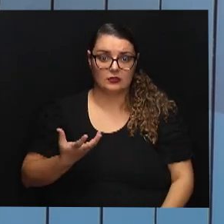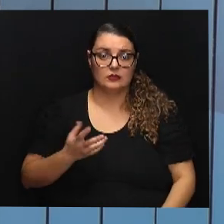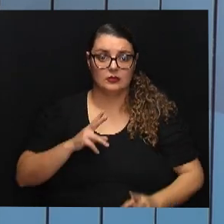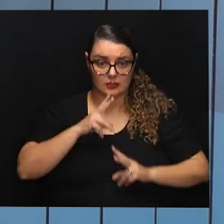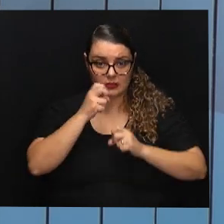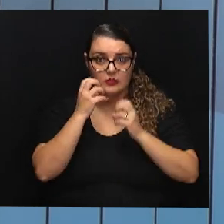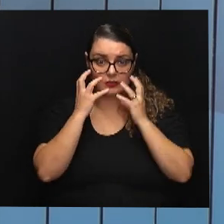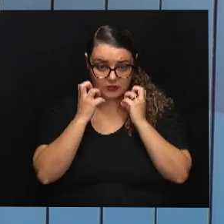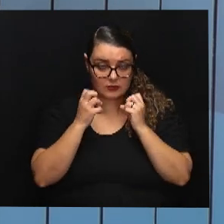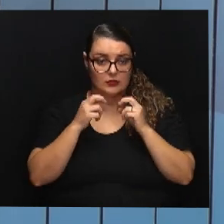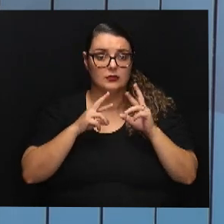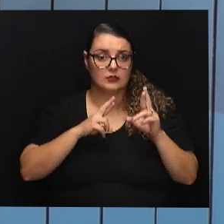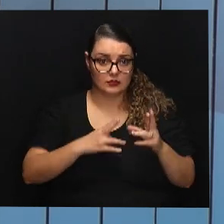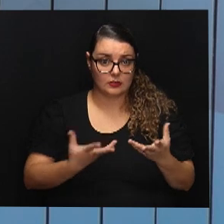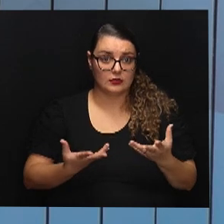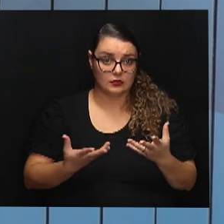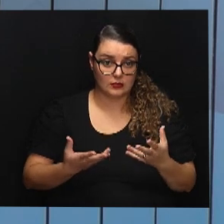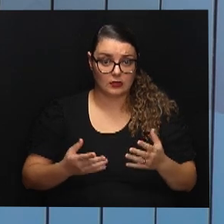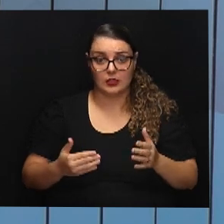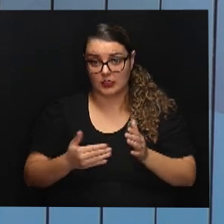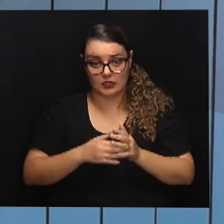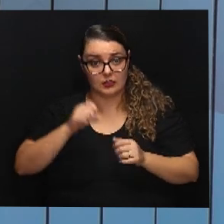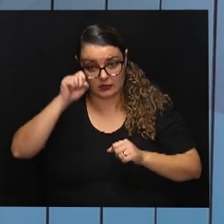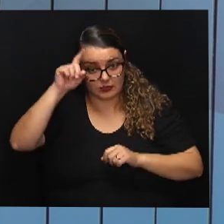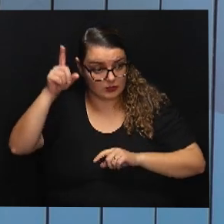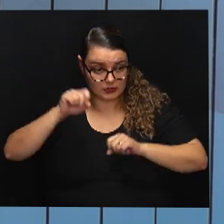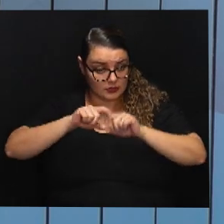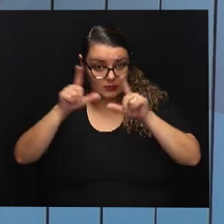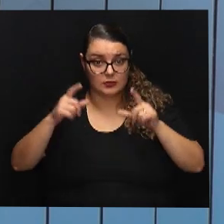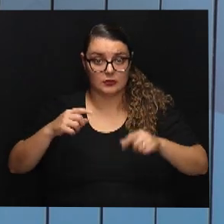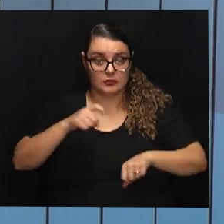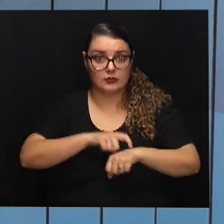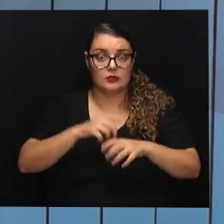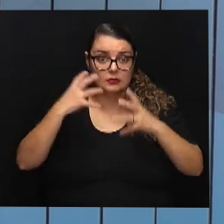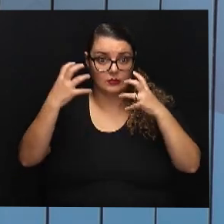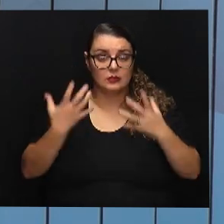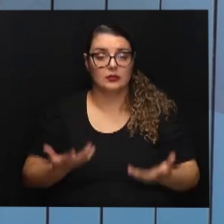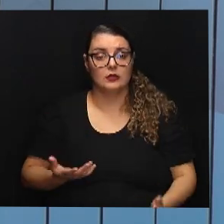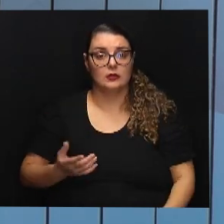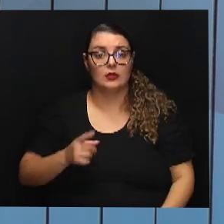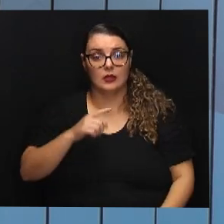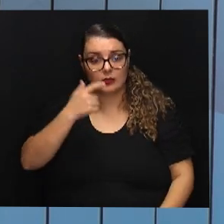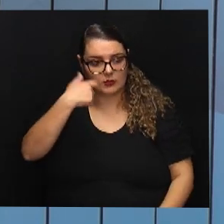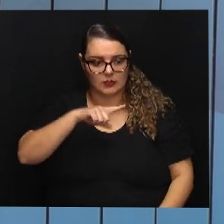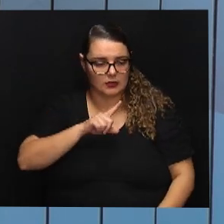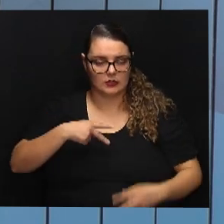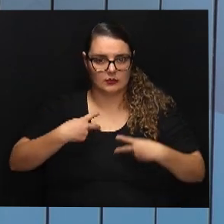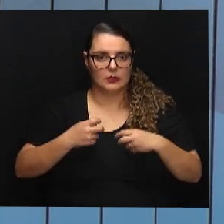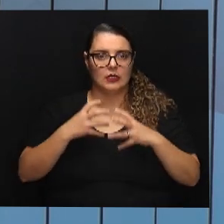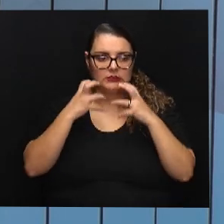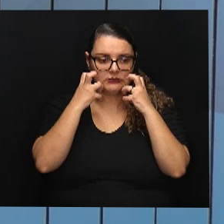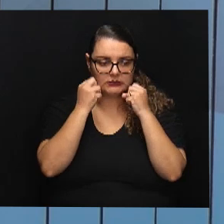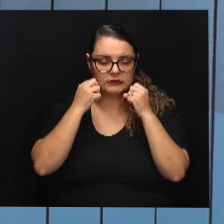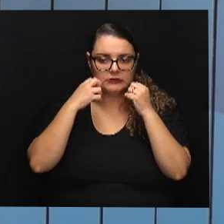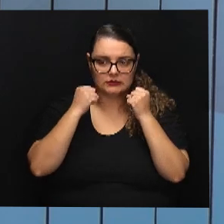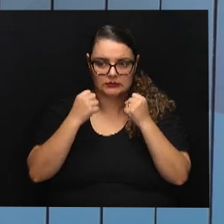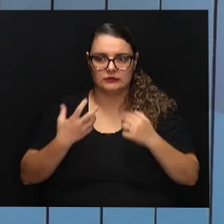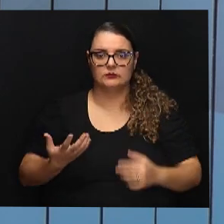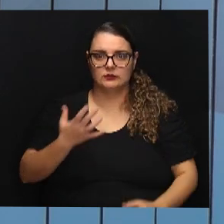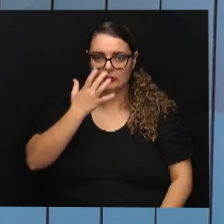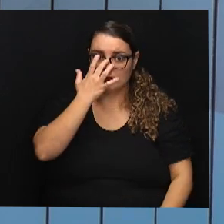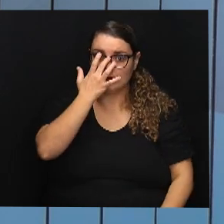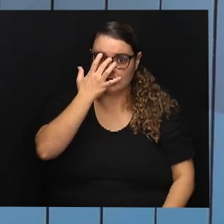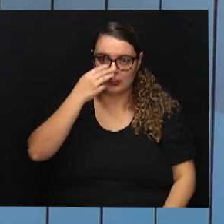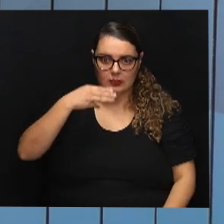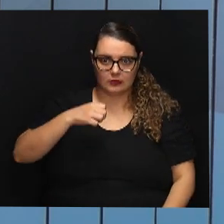fazer essa força assim com a boca, né, durante a noite, até durante o dia, numa situação tensa, a pessoa não percebe,